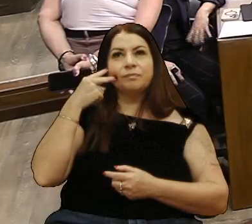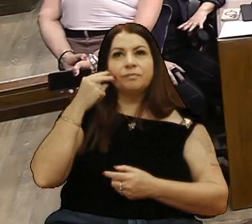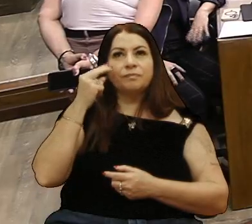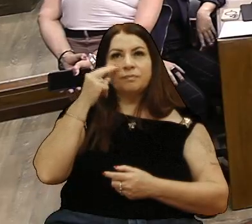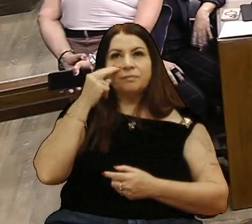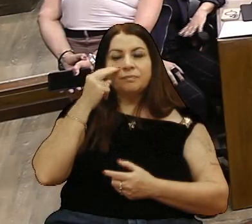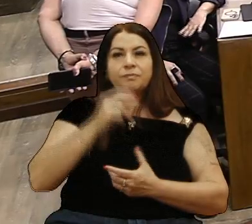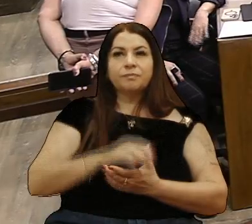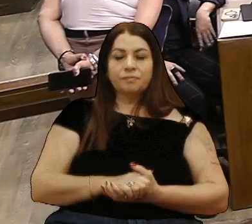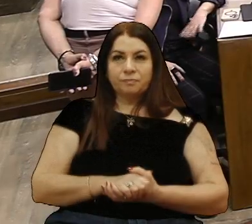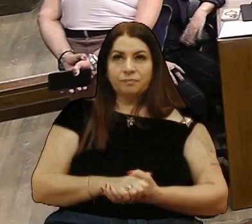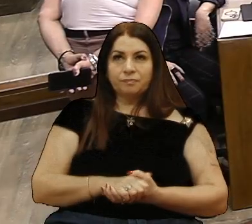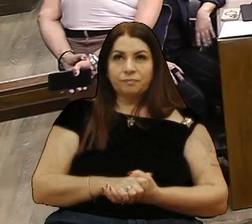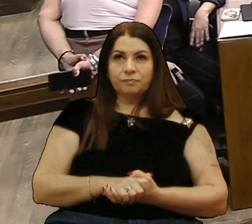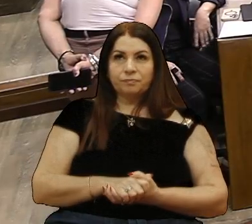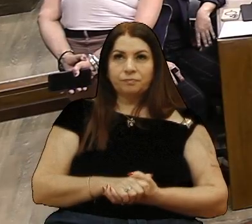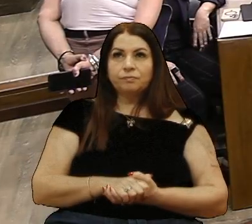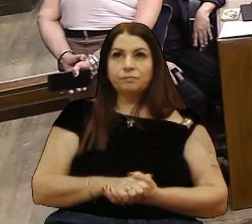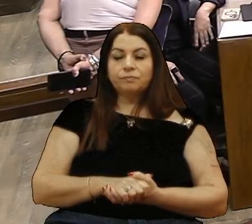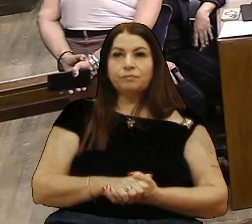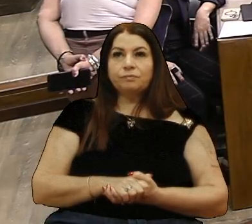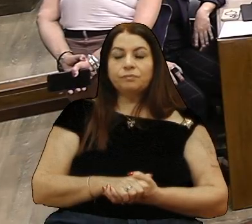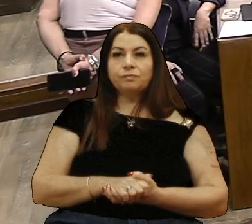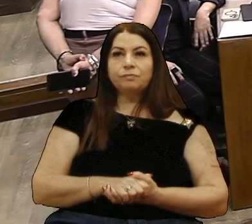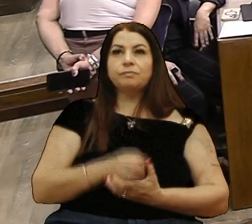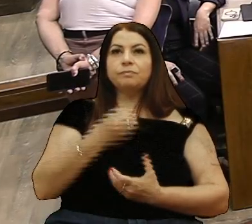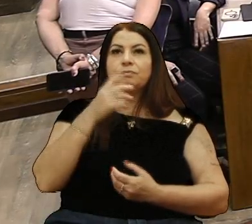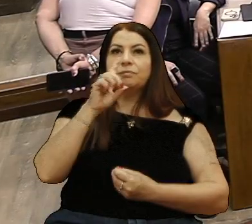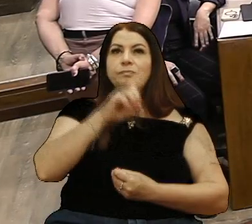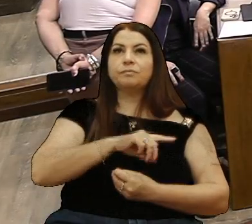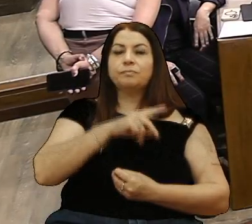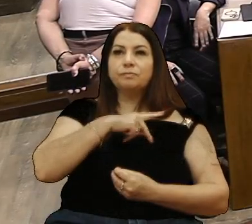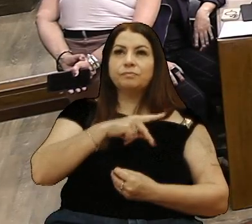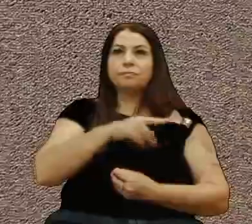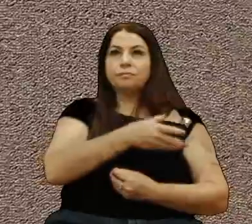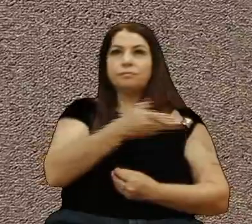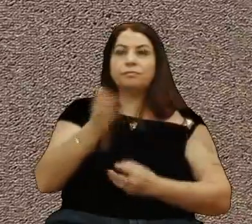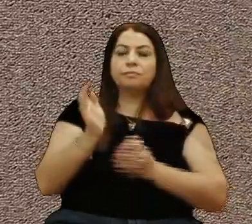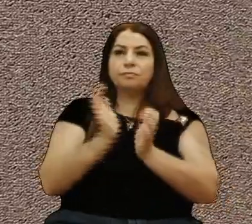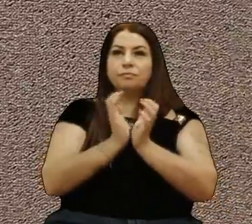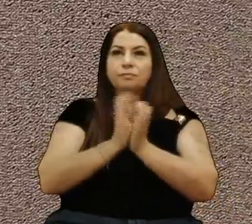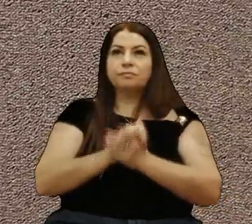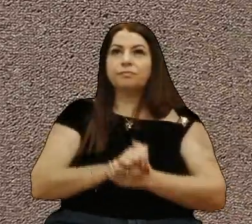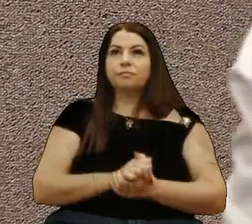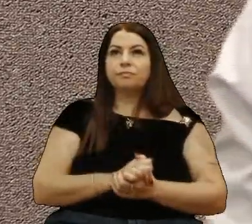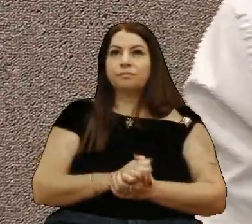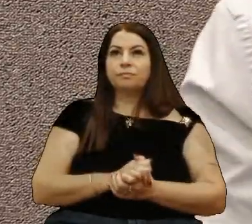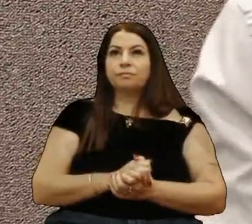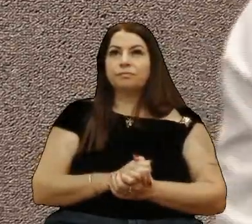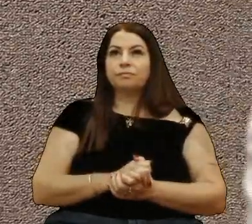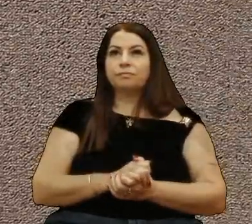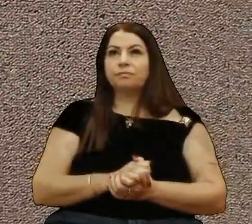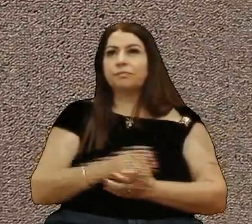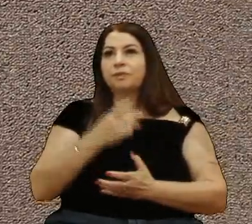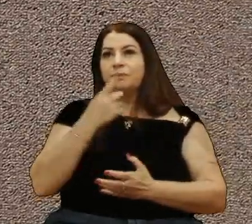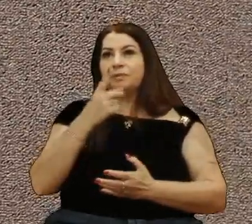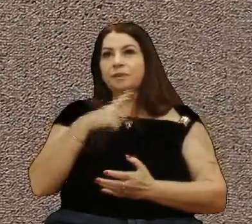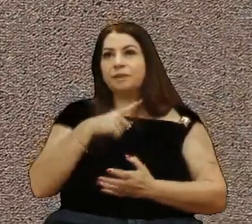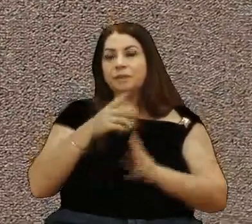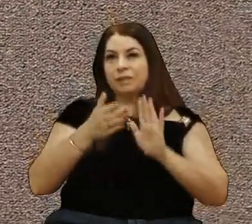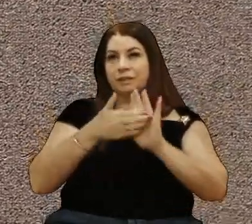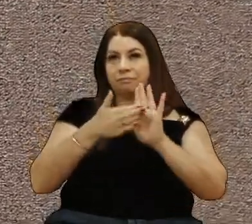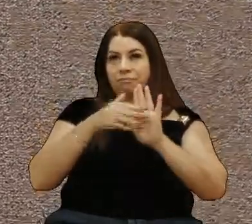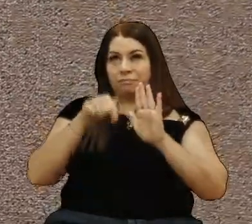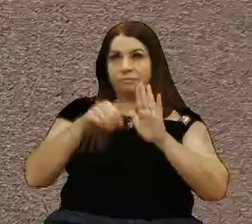Sandro Fantinel. Bom dia, senhor presidente, nobres colegas. Eu queria dizer, como eu tive essa pauta aqui